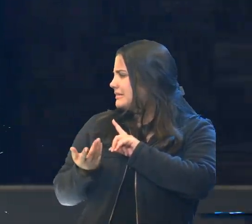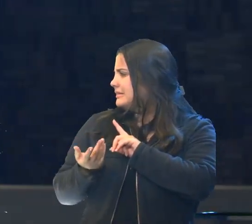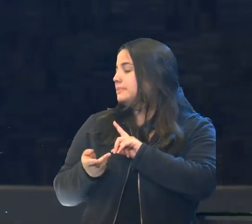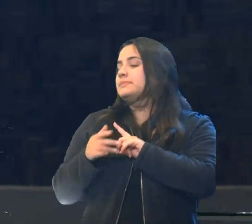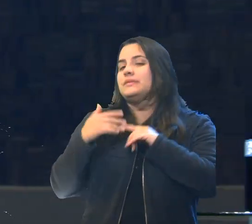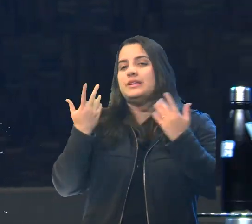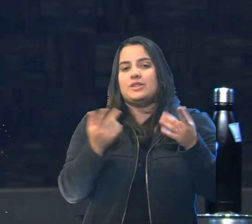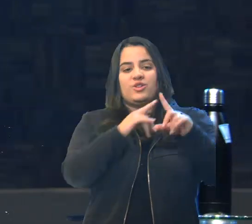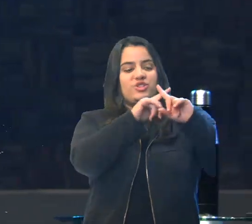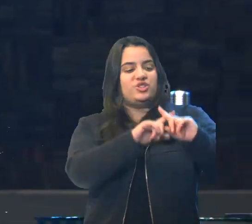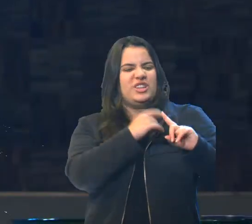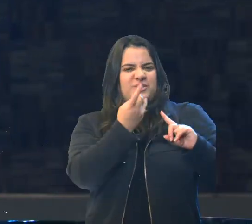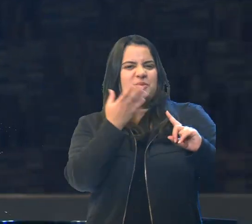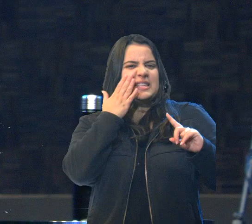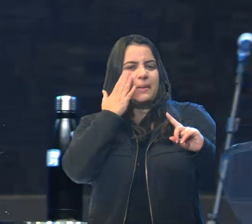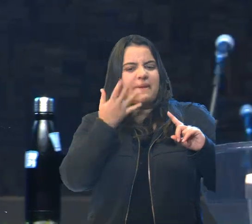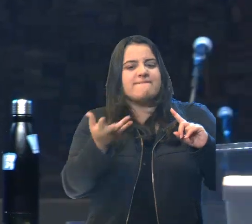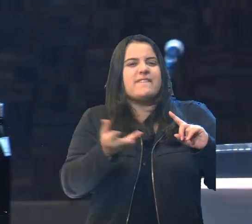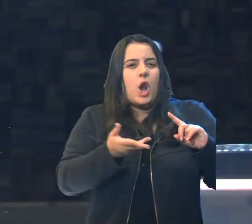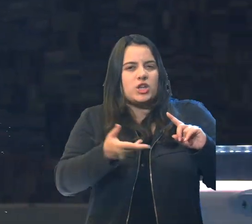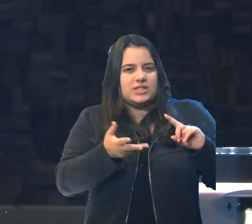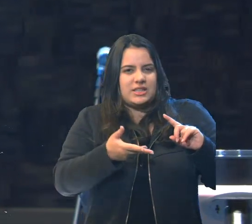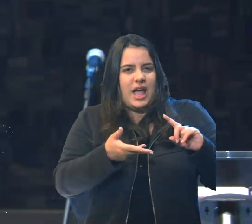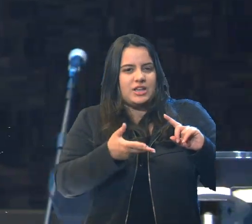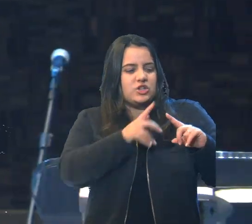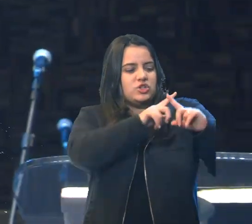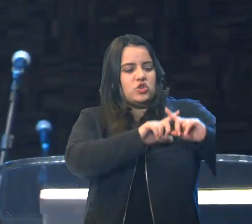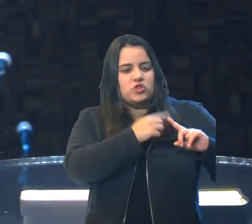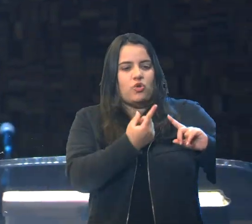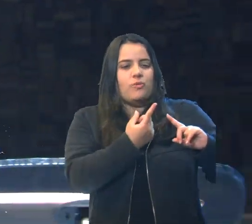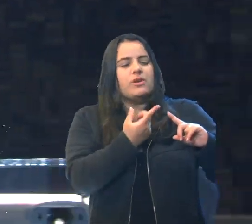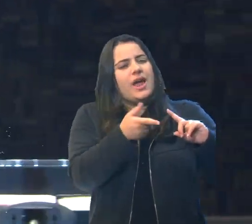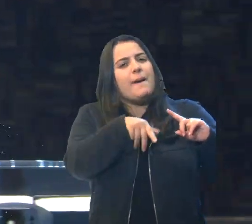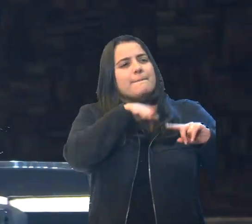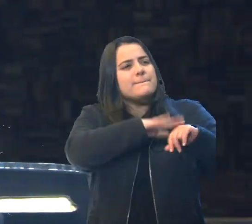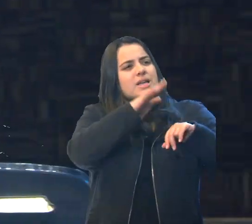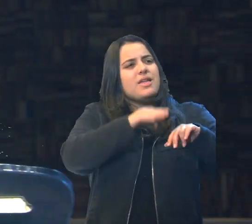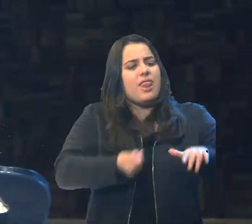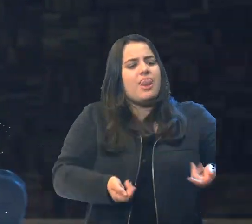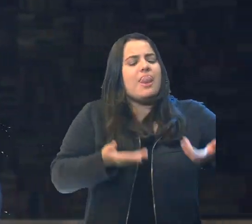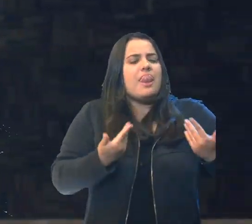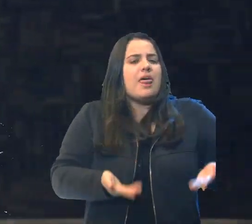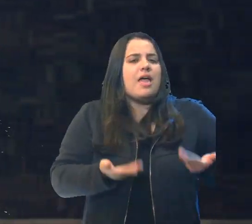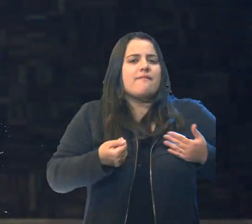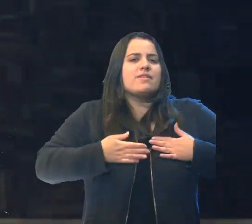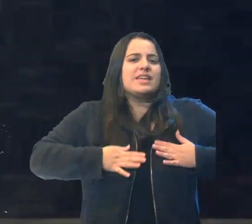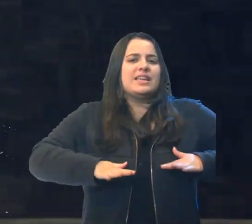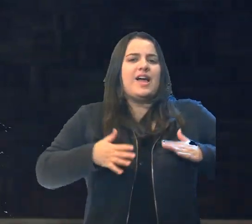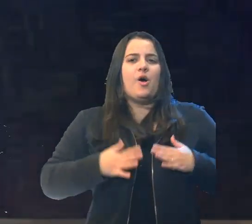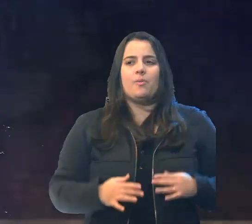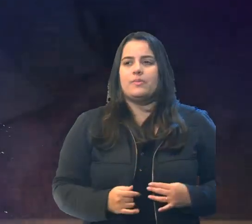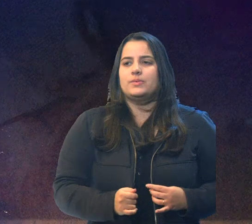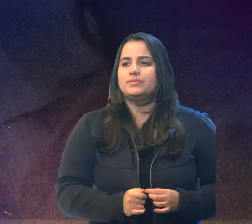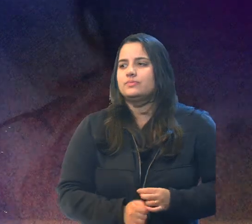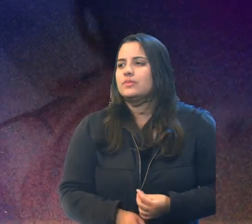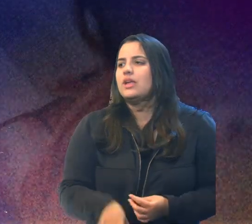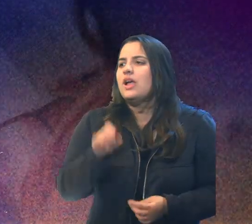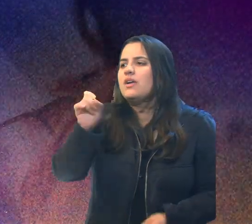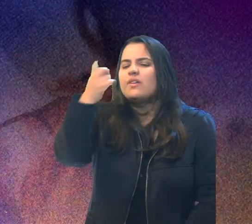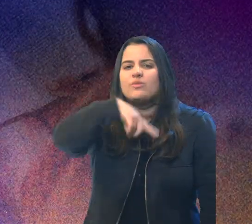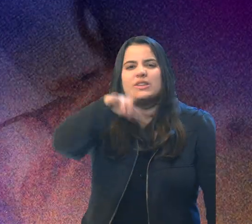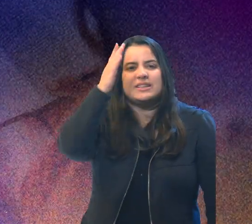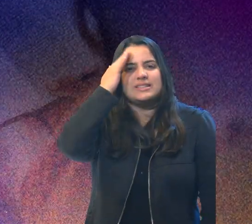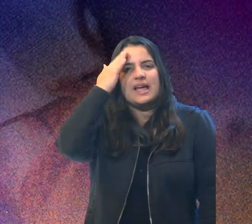Na velocidade X1. Porque a gente está vivendo a vida rápido demais. Quem aqui só ouve áudio